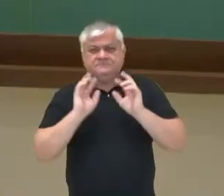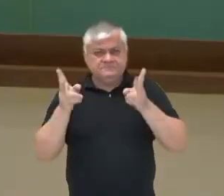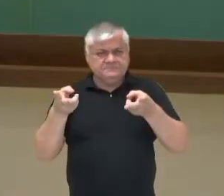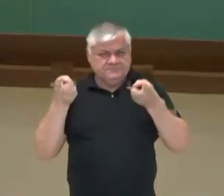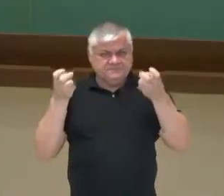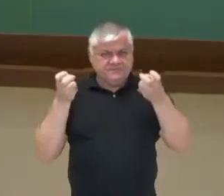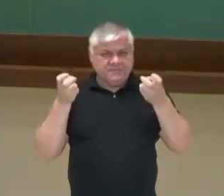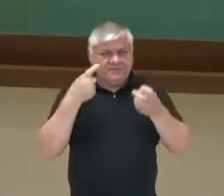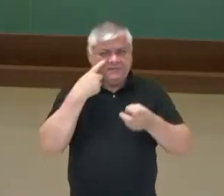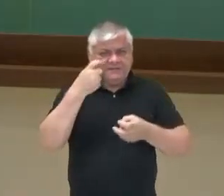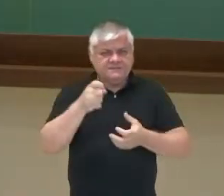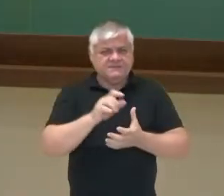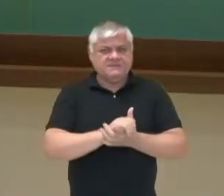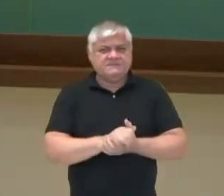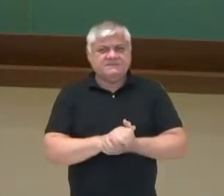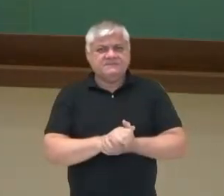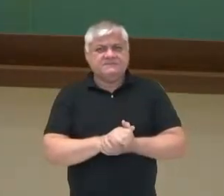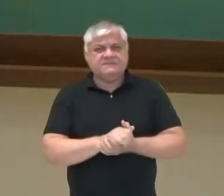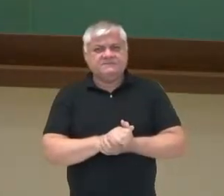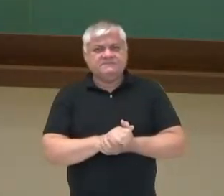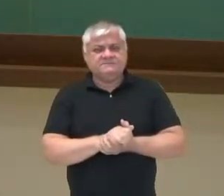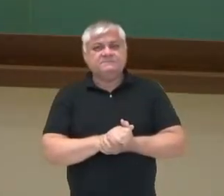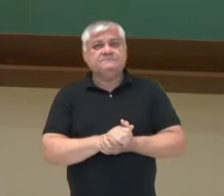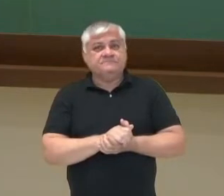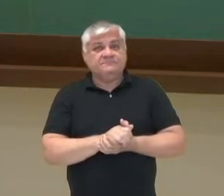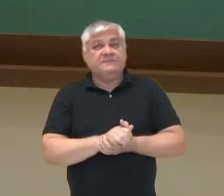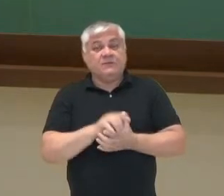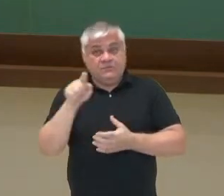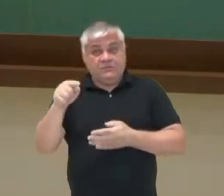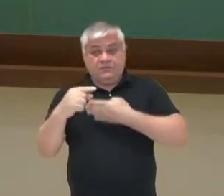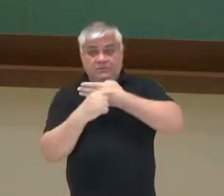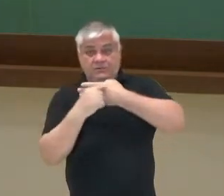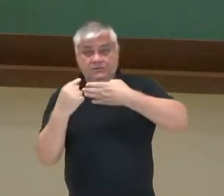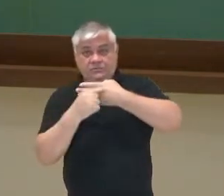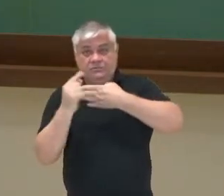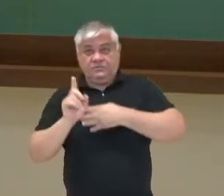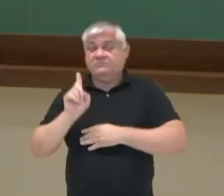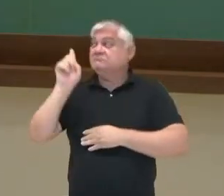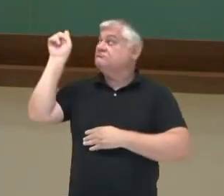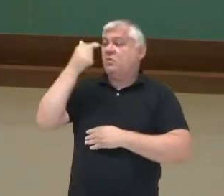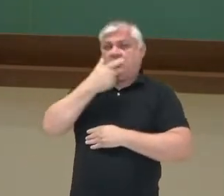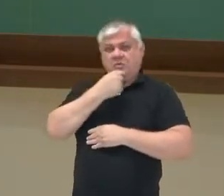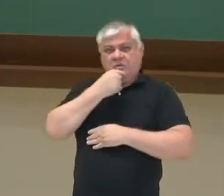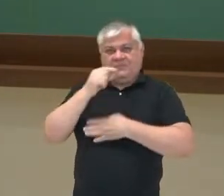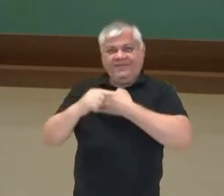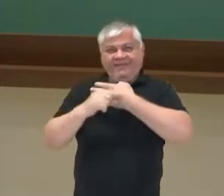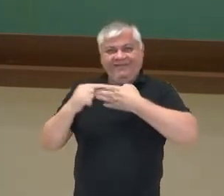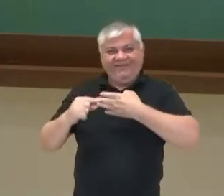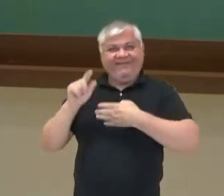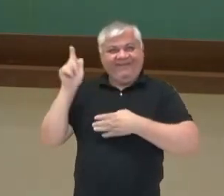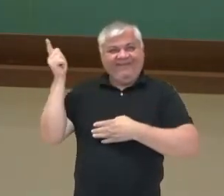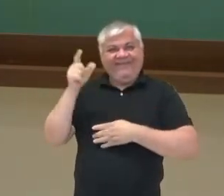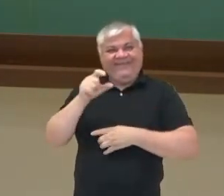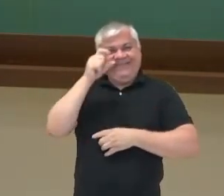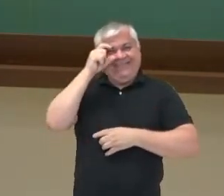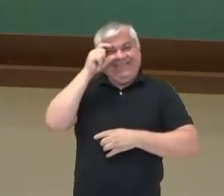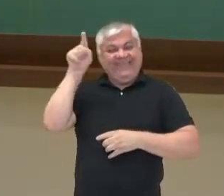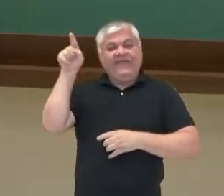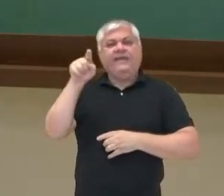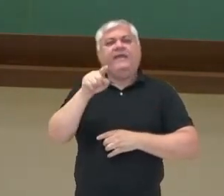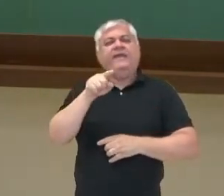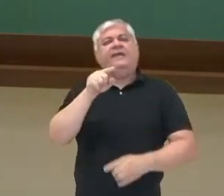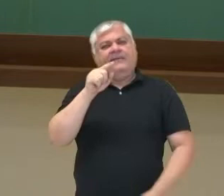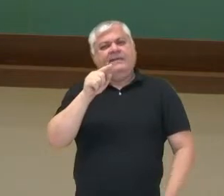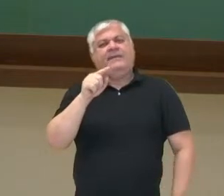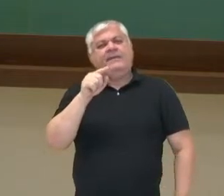que interessante, né? Então, este nosso autor, né, Patativa do Açaré, então ele tem ali uma cultura